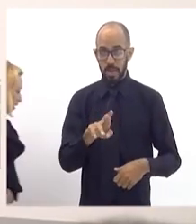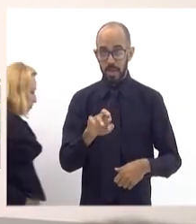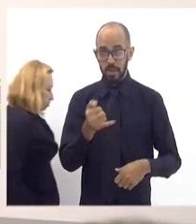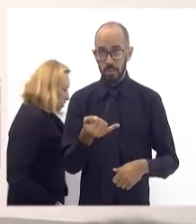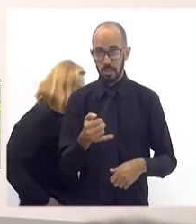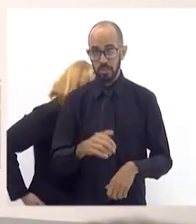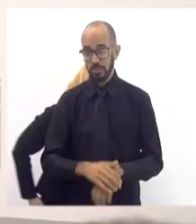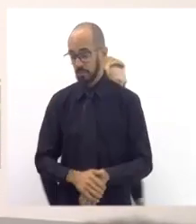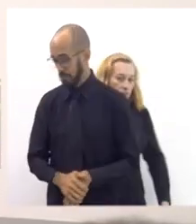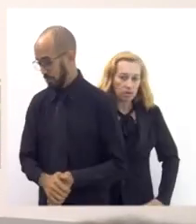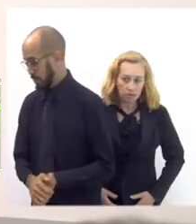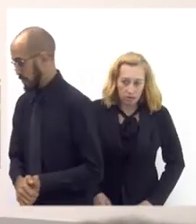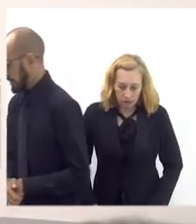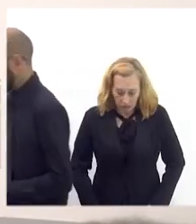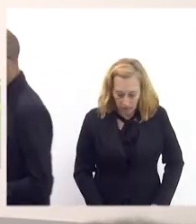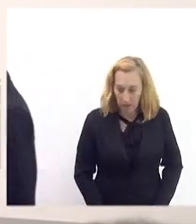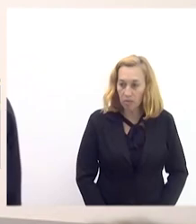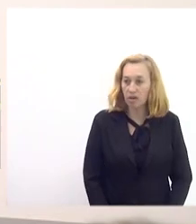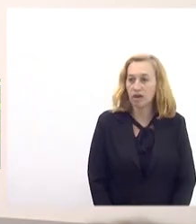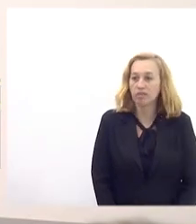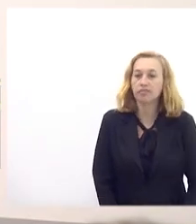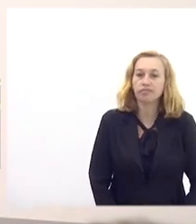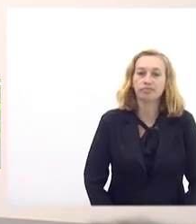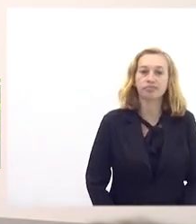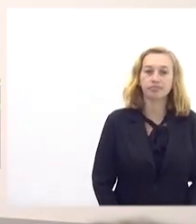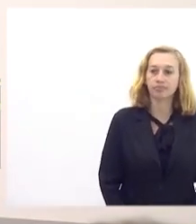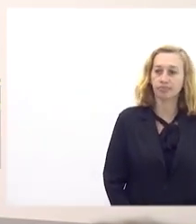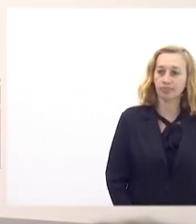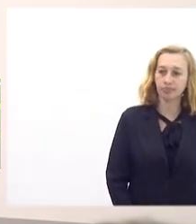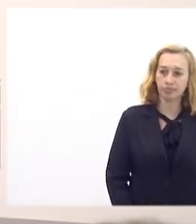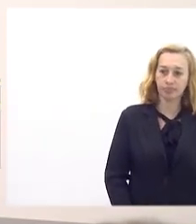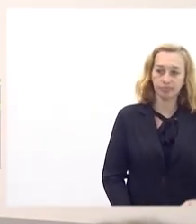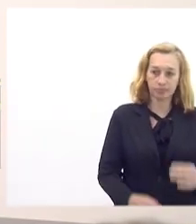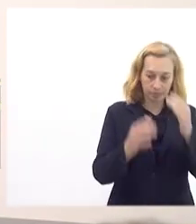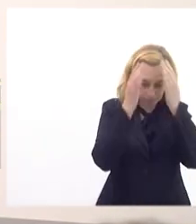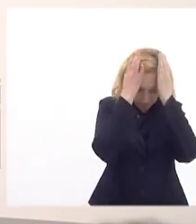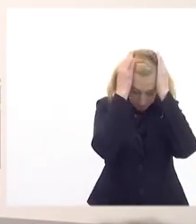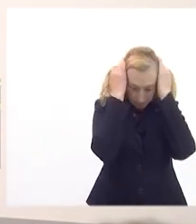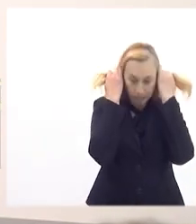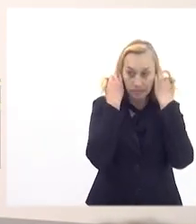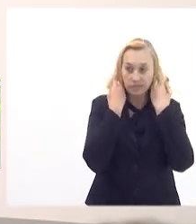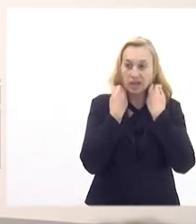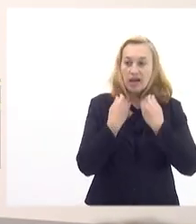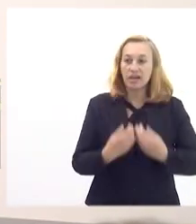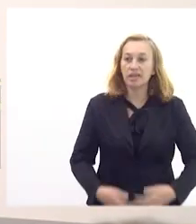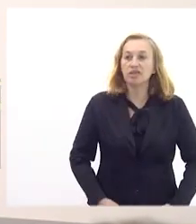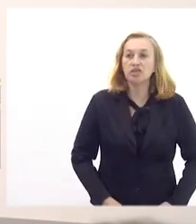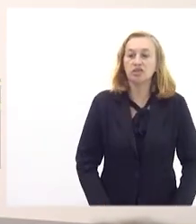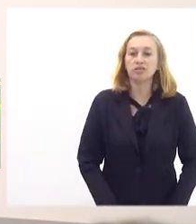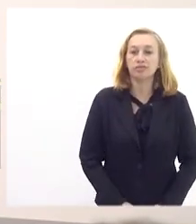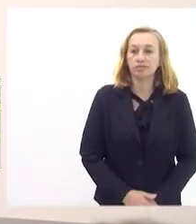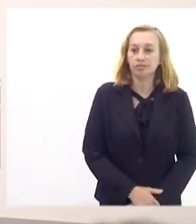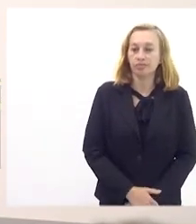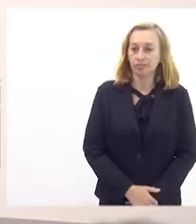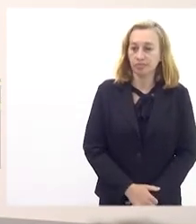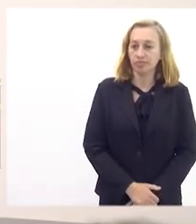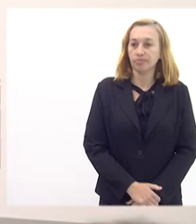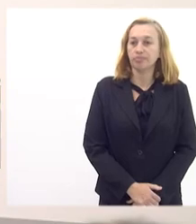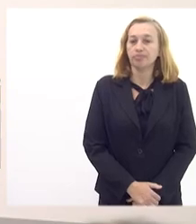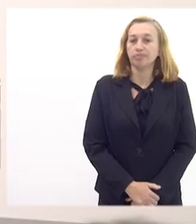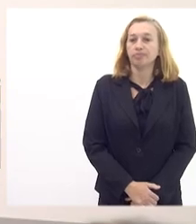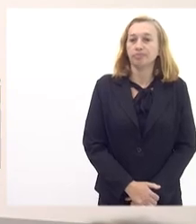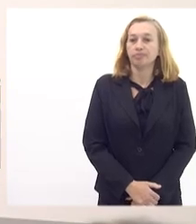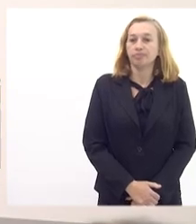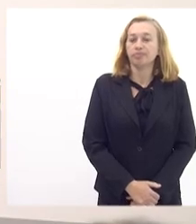da bacia aérea e depois se licenciou o CSA e não sou eu que tô falando eu não trabalho com bacia